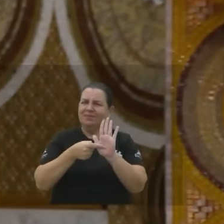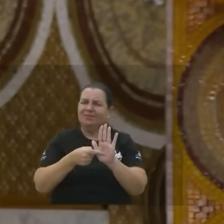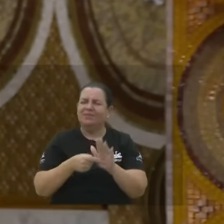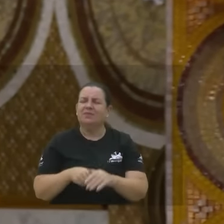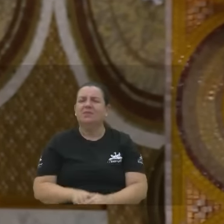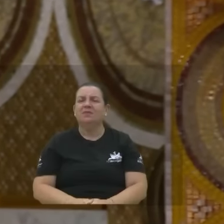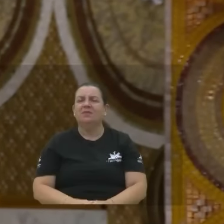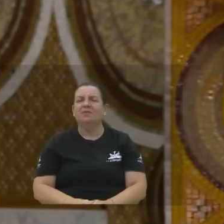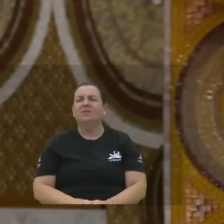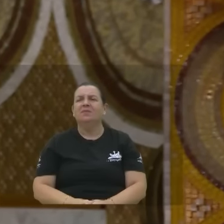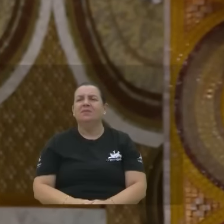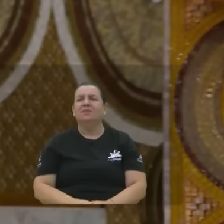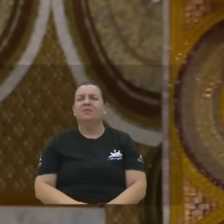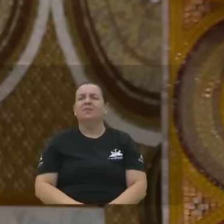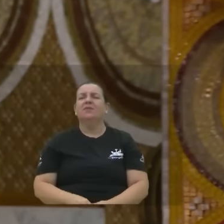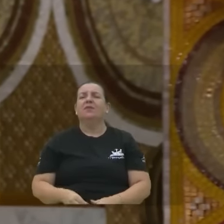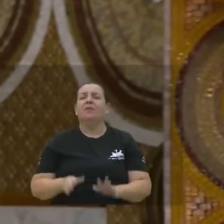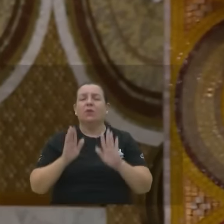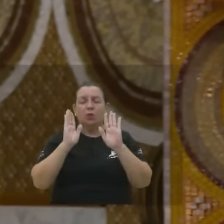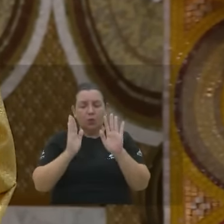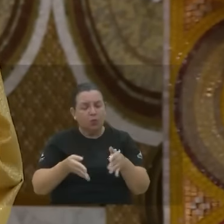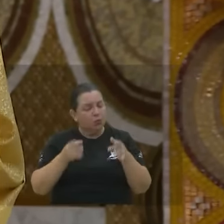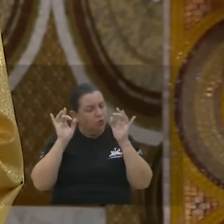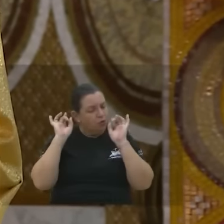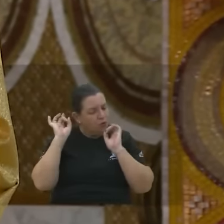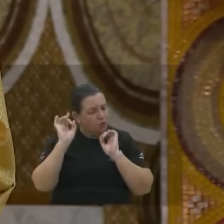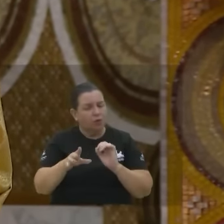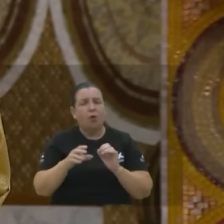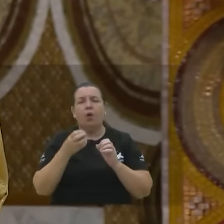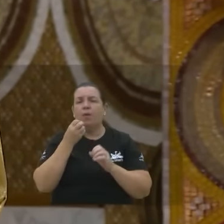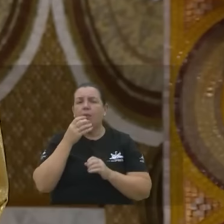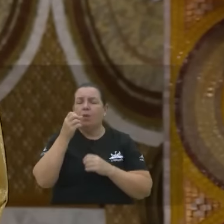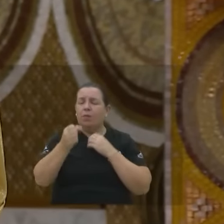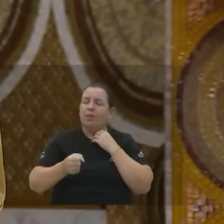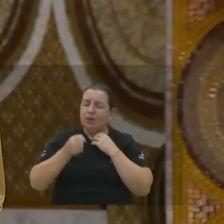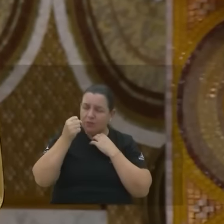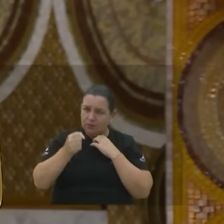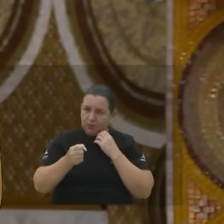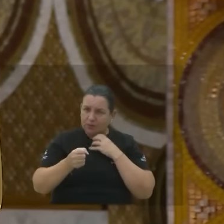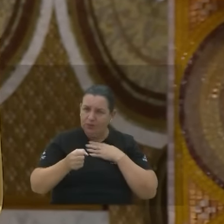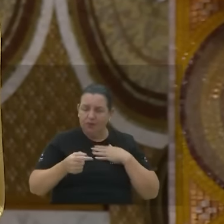E vou ficar nesta mensagem.